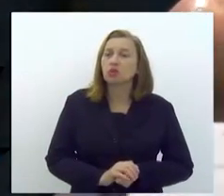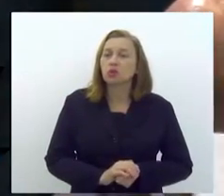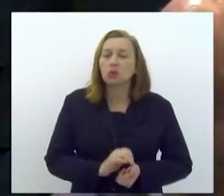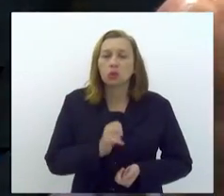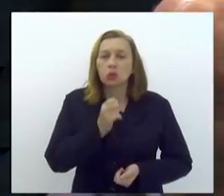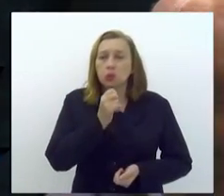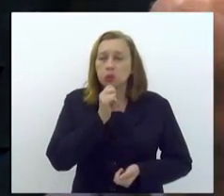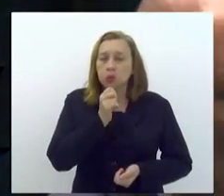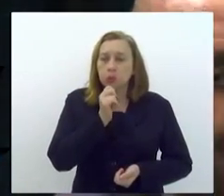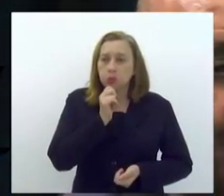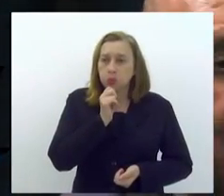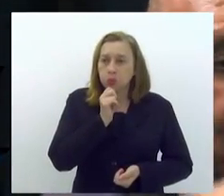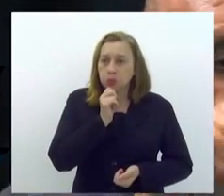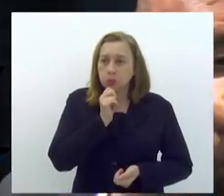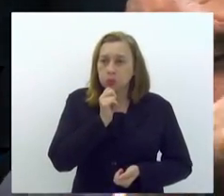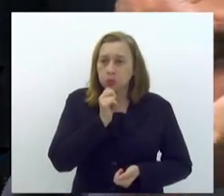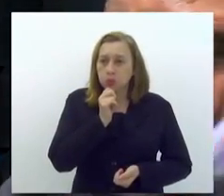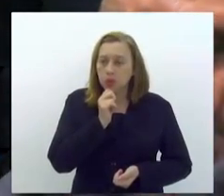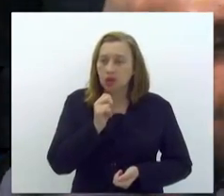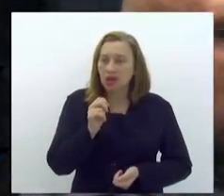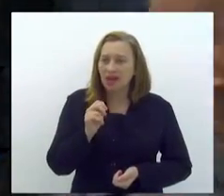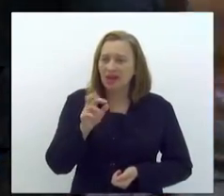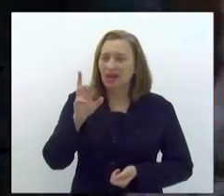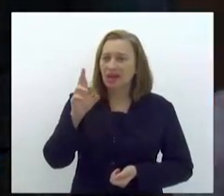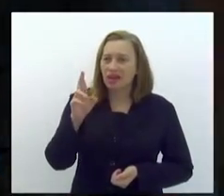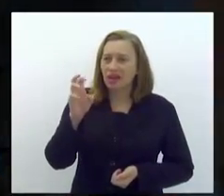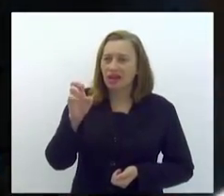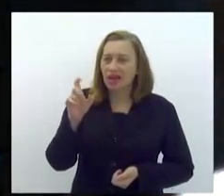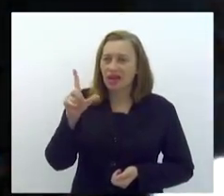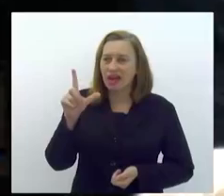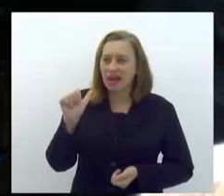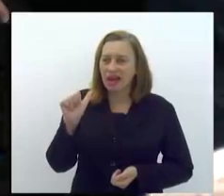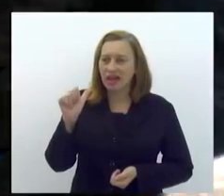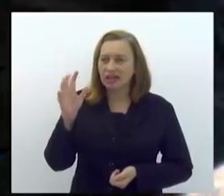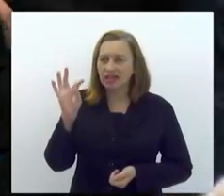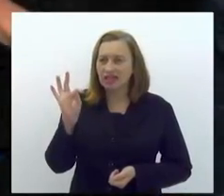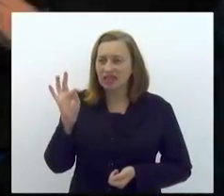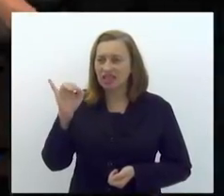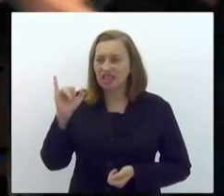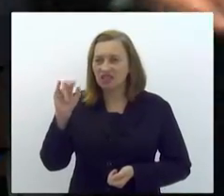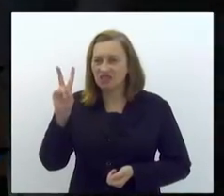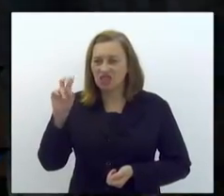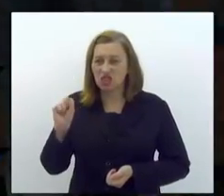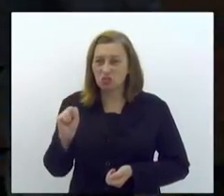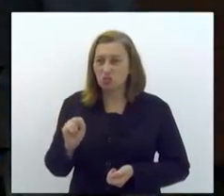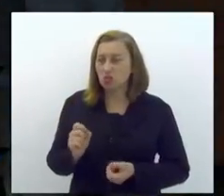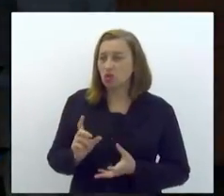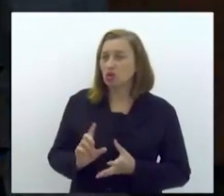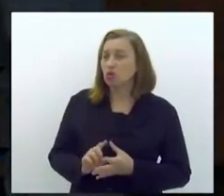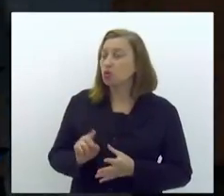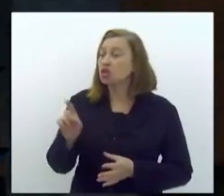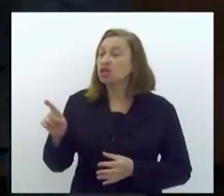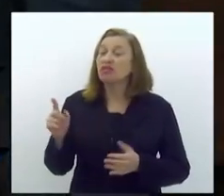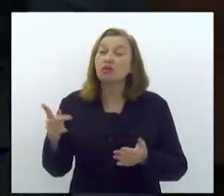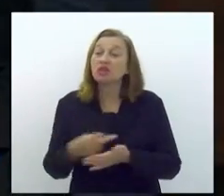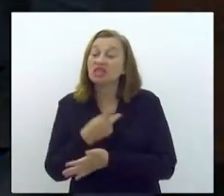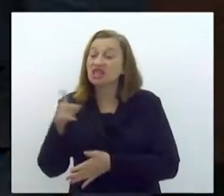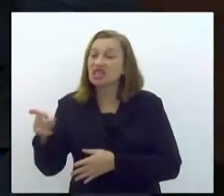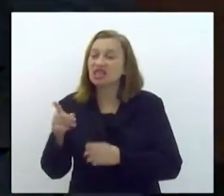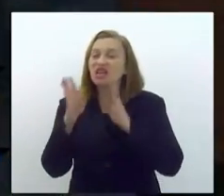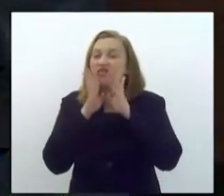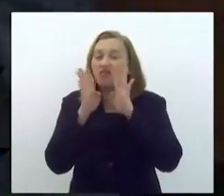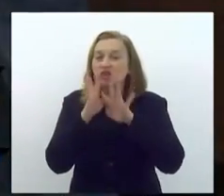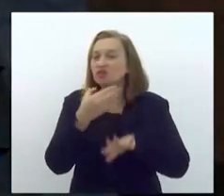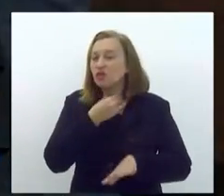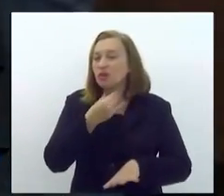relativismo Marina o que estava ali em questão não é a fake News que tinha ali uma